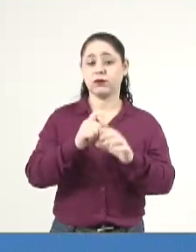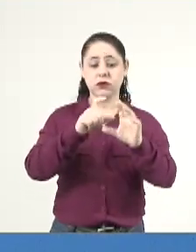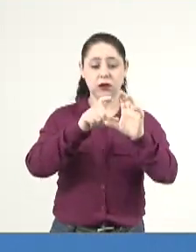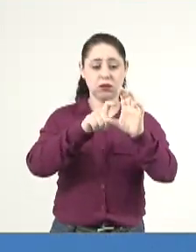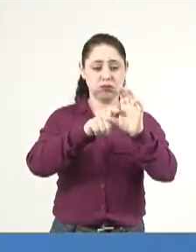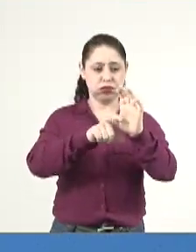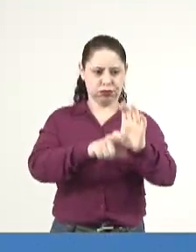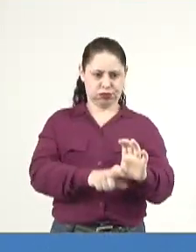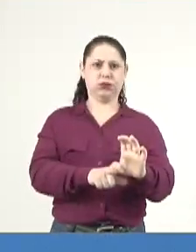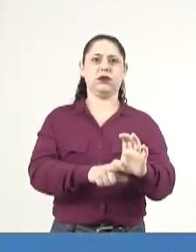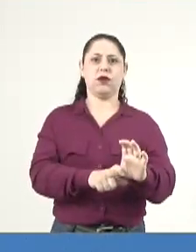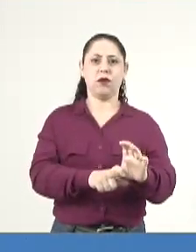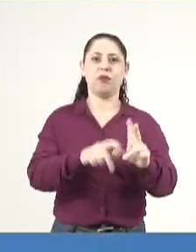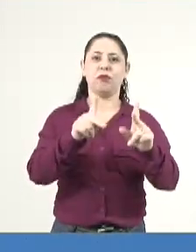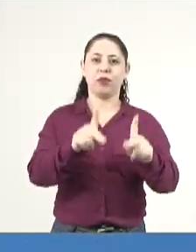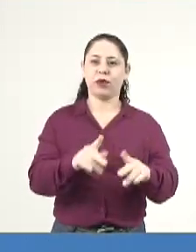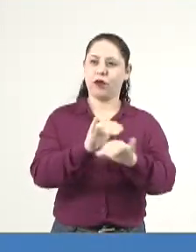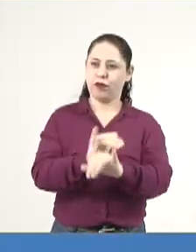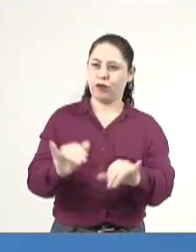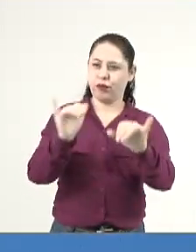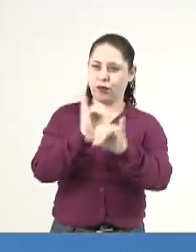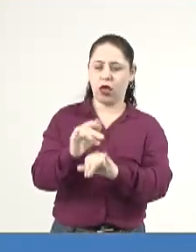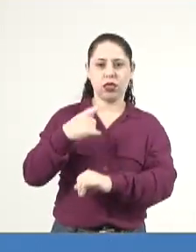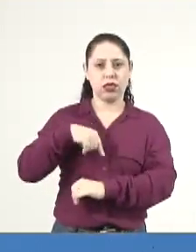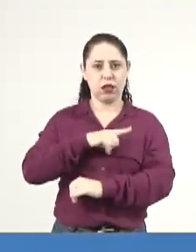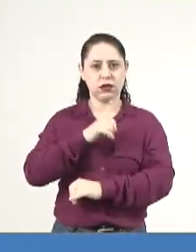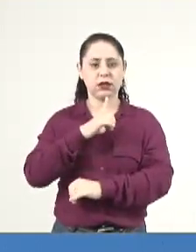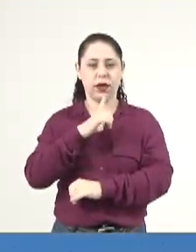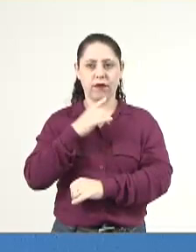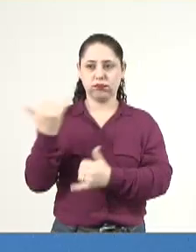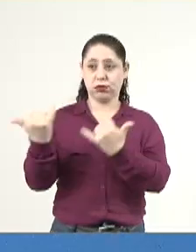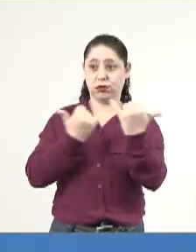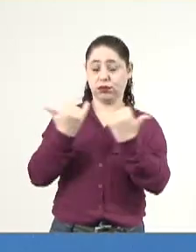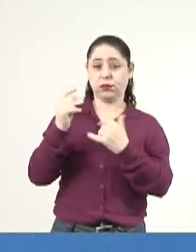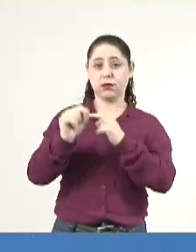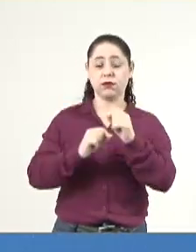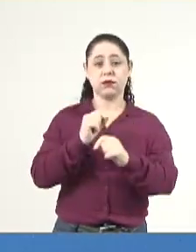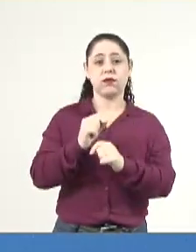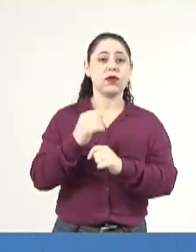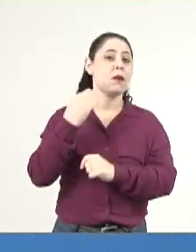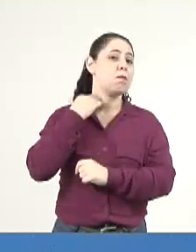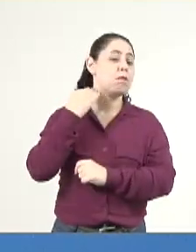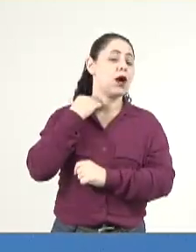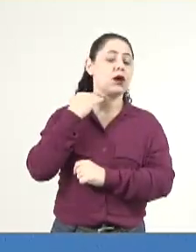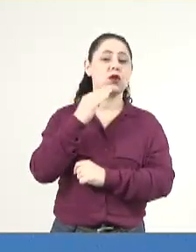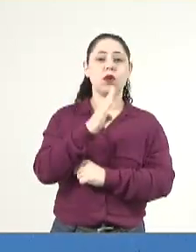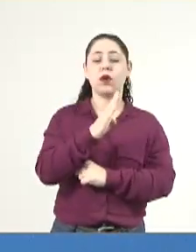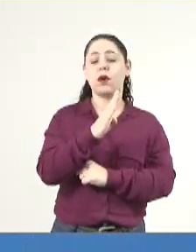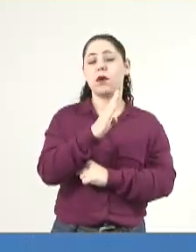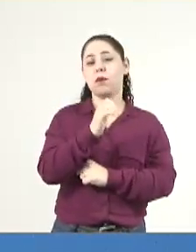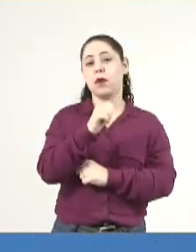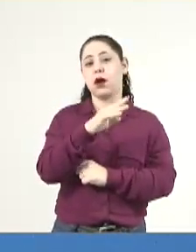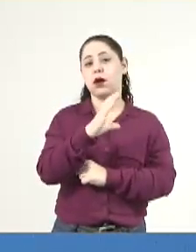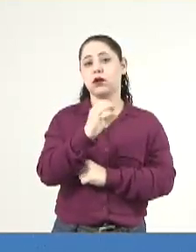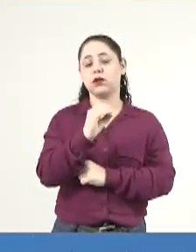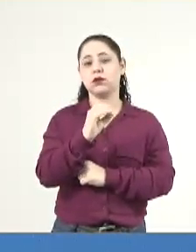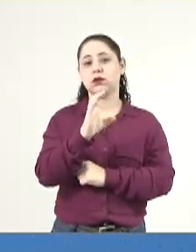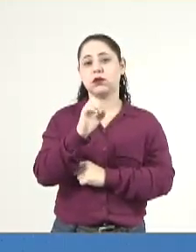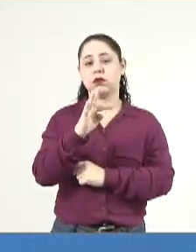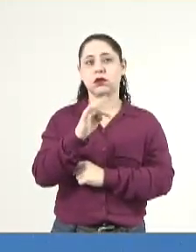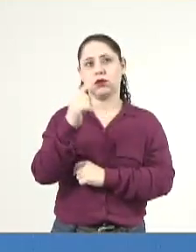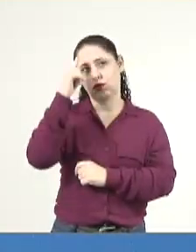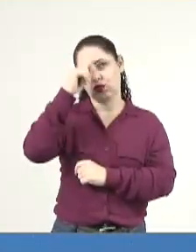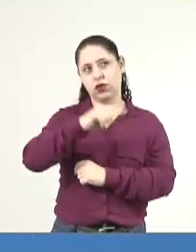e das recentes informações que nós tivemos com uma nota do Banco Central, agora até publicada no